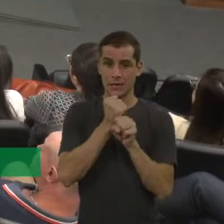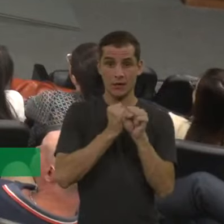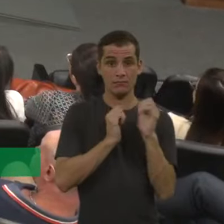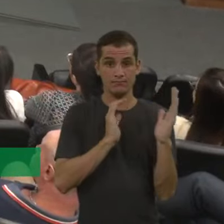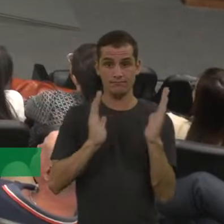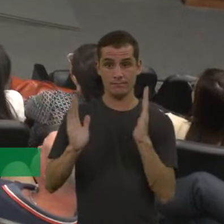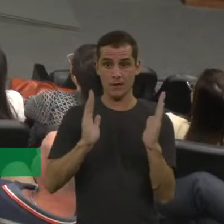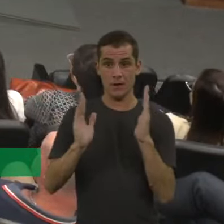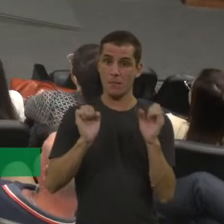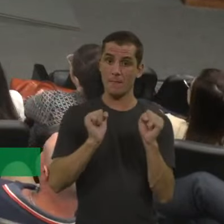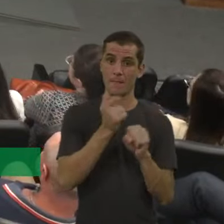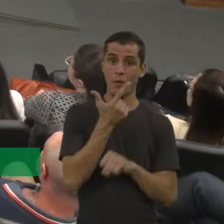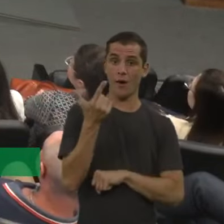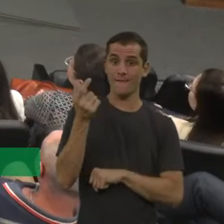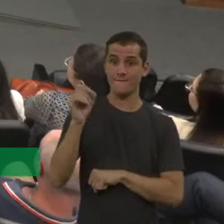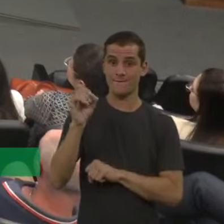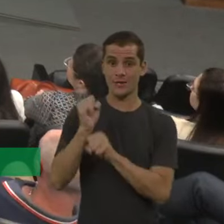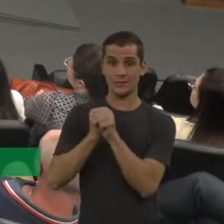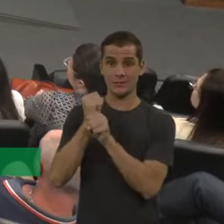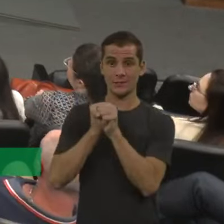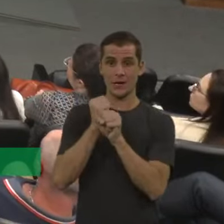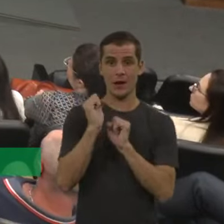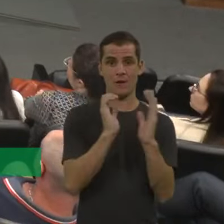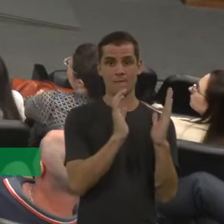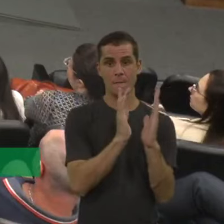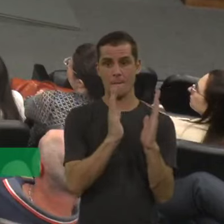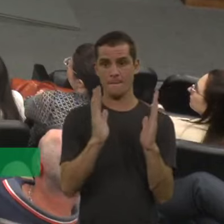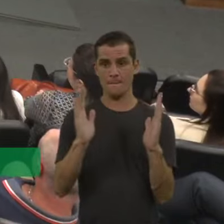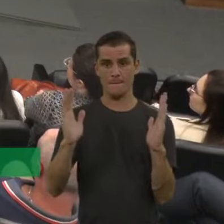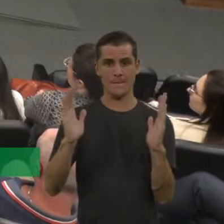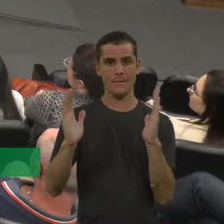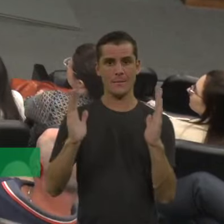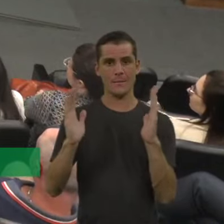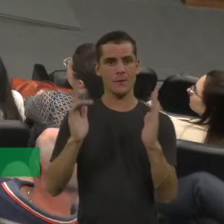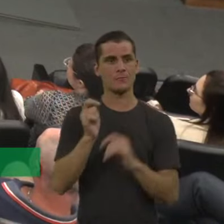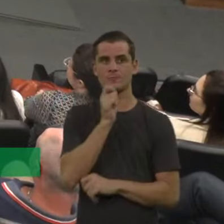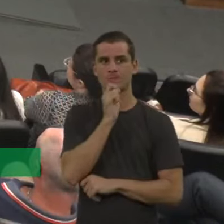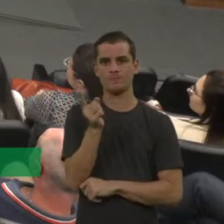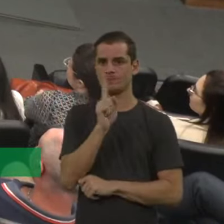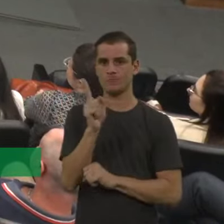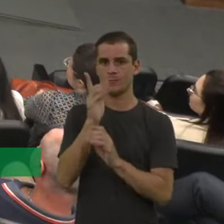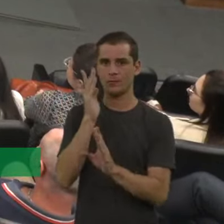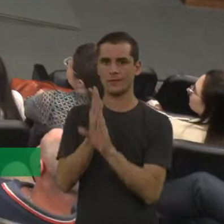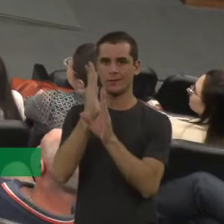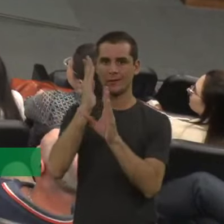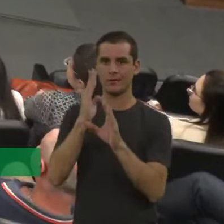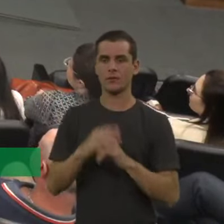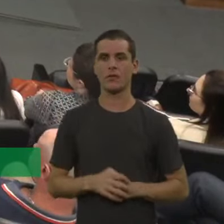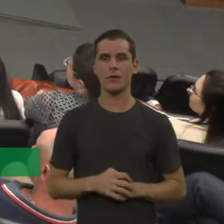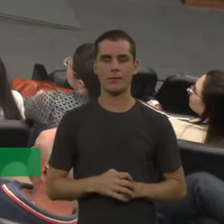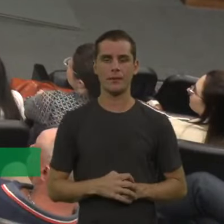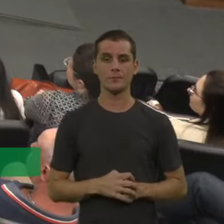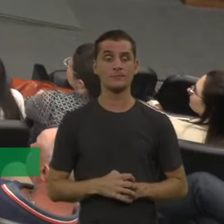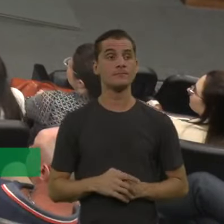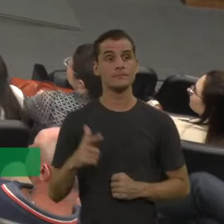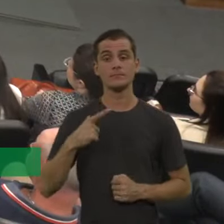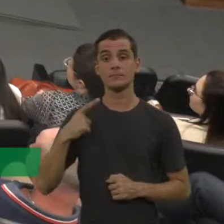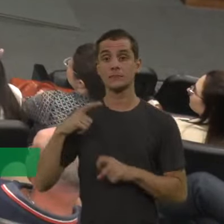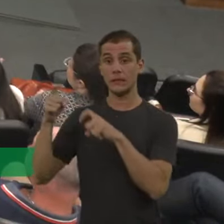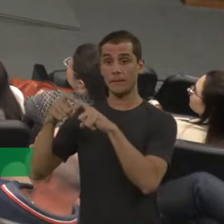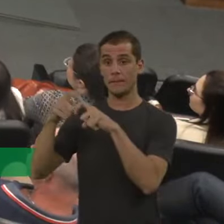Alguns ali tinham 20 anos não sendo diagnosticados, né? Então, eles vão em vários médicos até